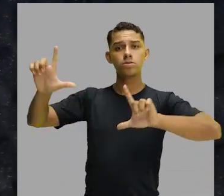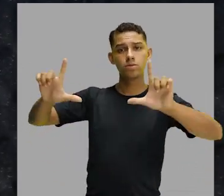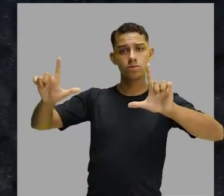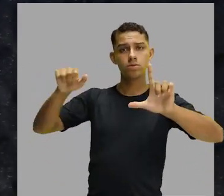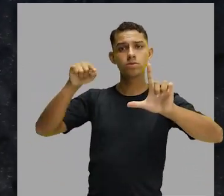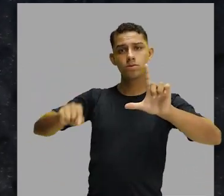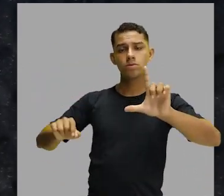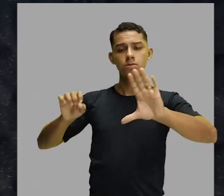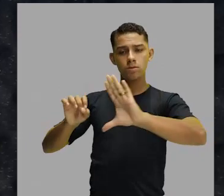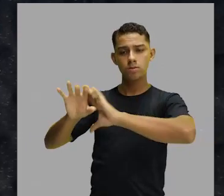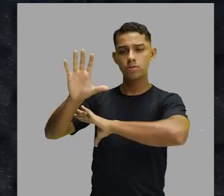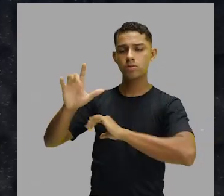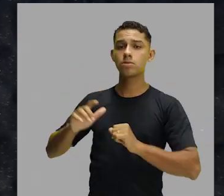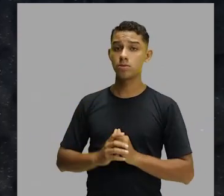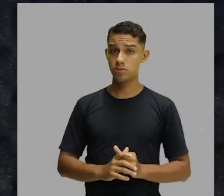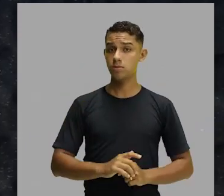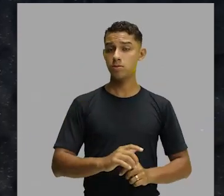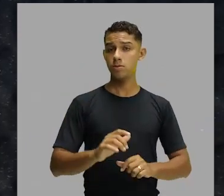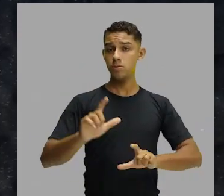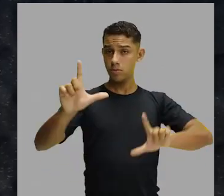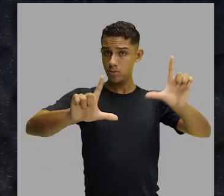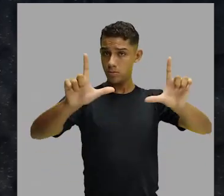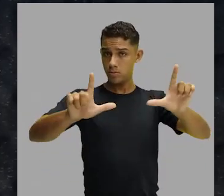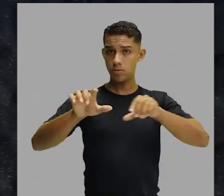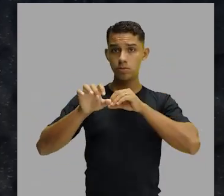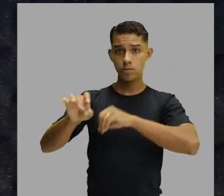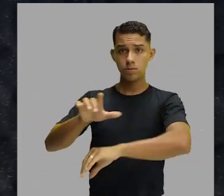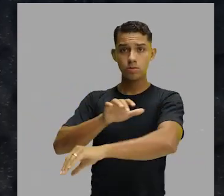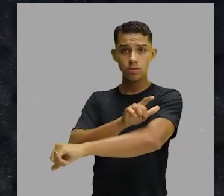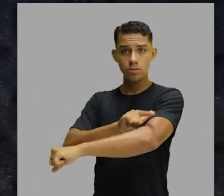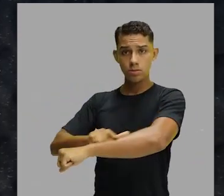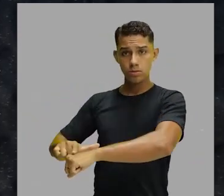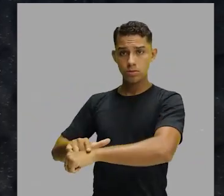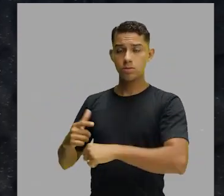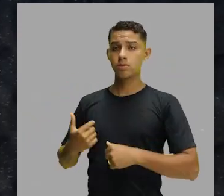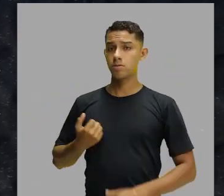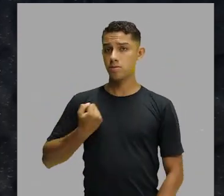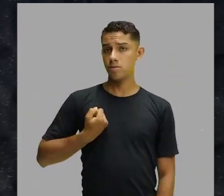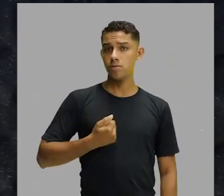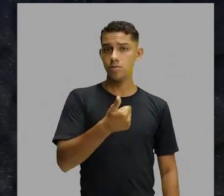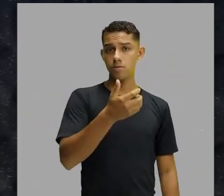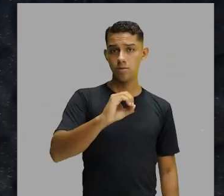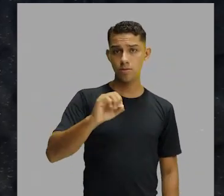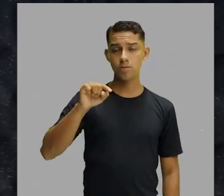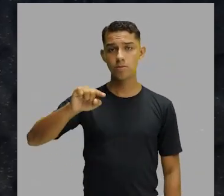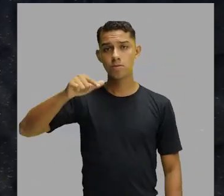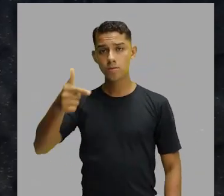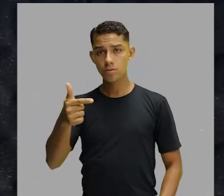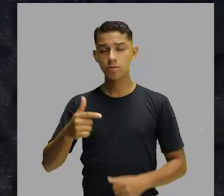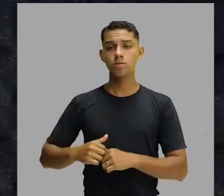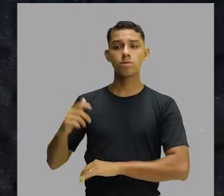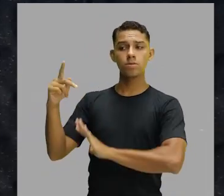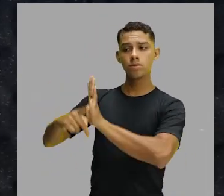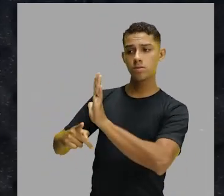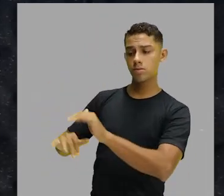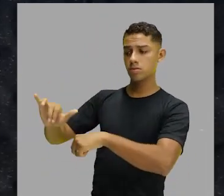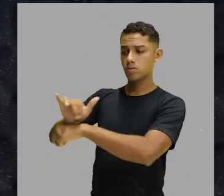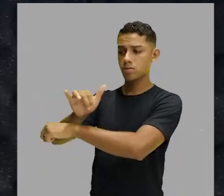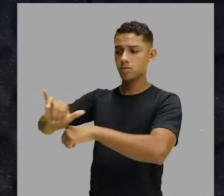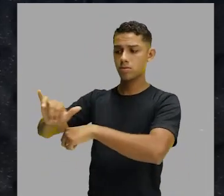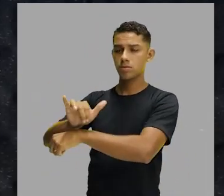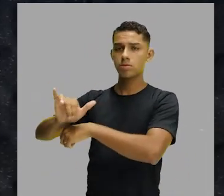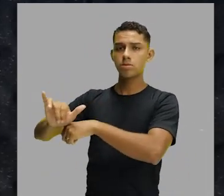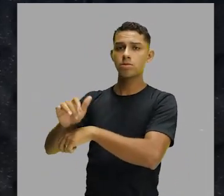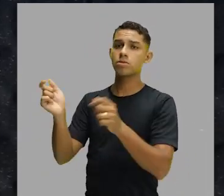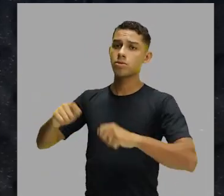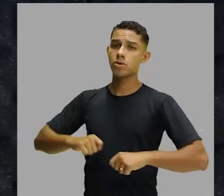TV, TV Educação, canal 10.2, na plataforma Gonçalves Dias aí no YouTube. Aí você pode usar o seu computador, o